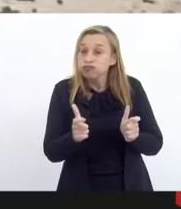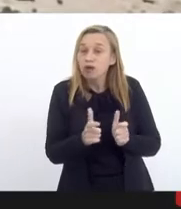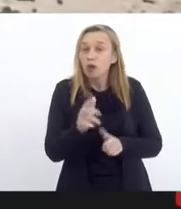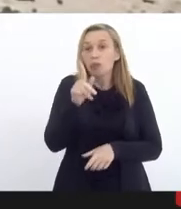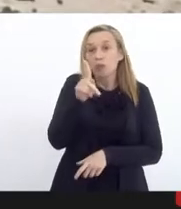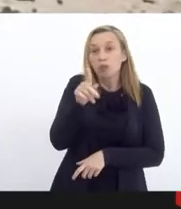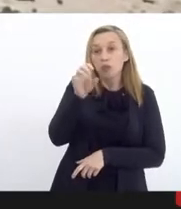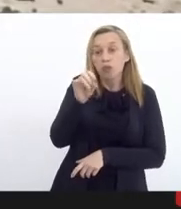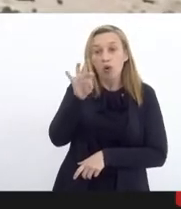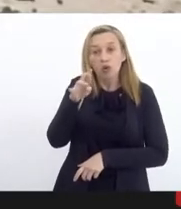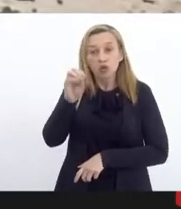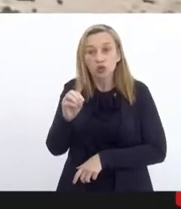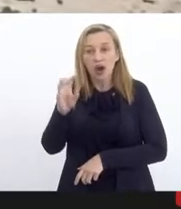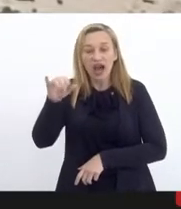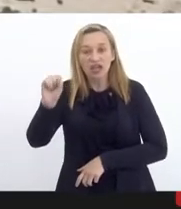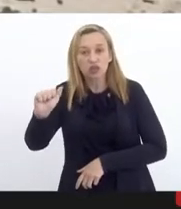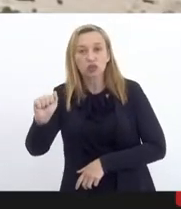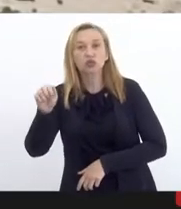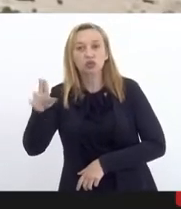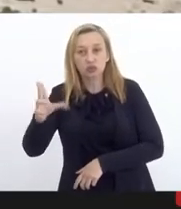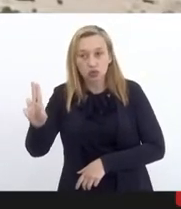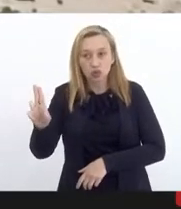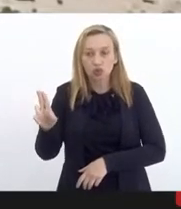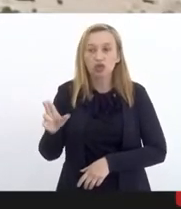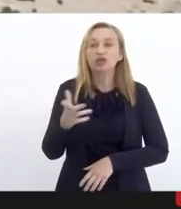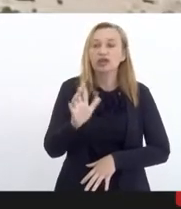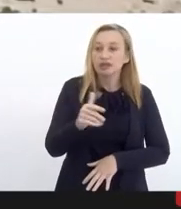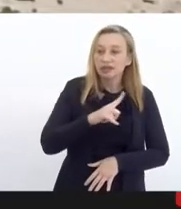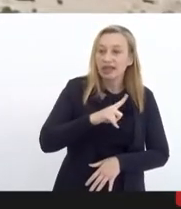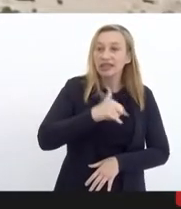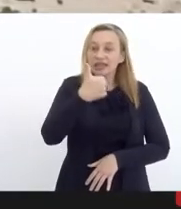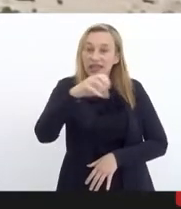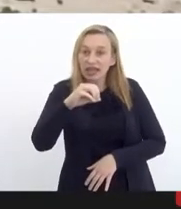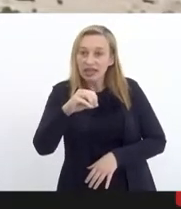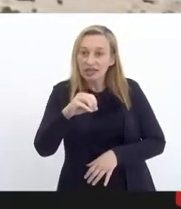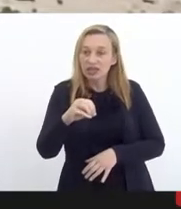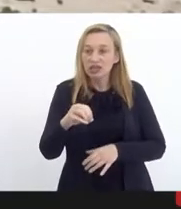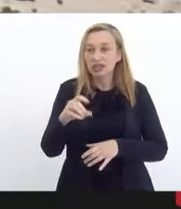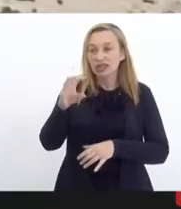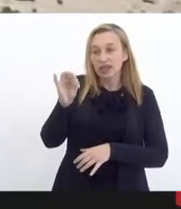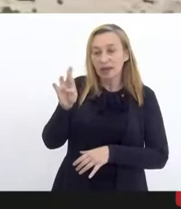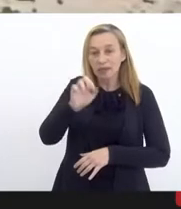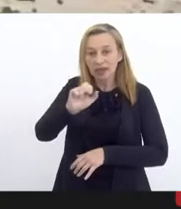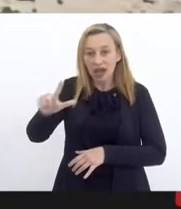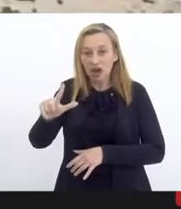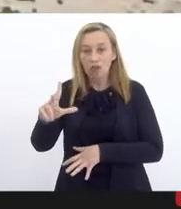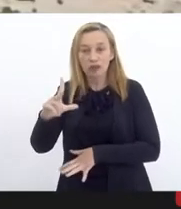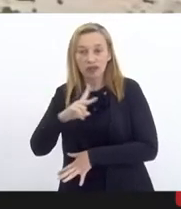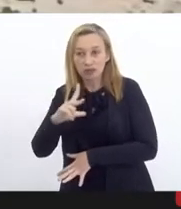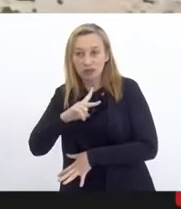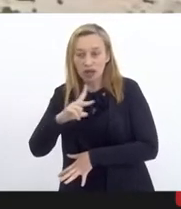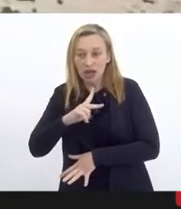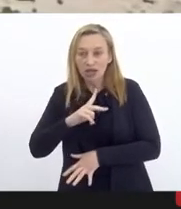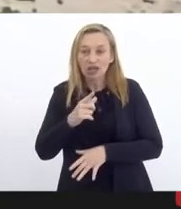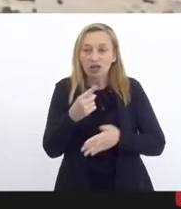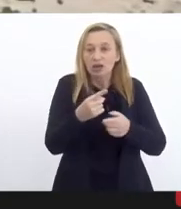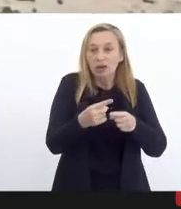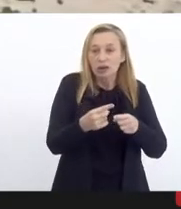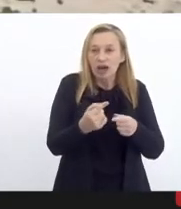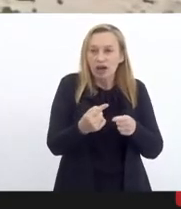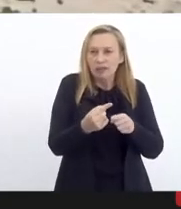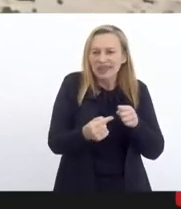Açu já tem operacionais 10 terminais de uso privado, o que corresponde a 1/3 de todos os